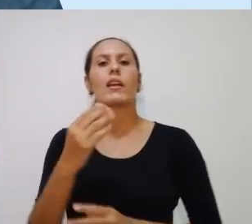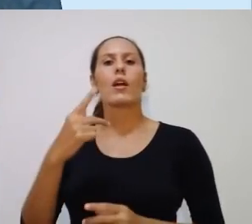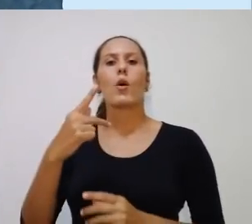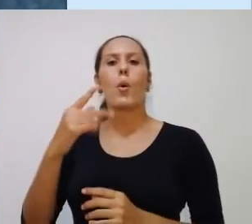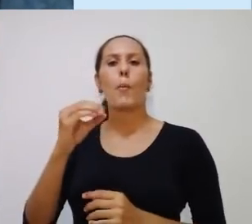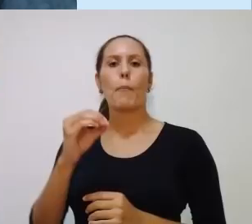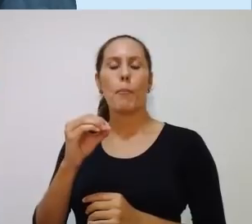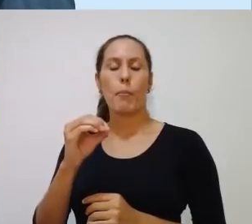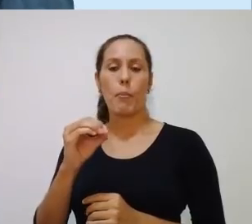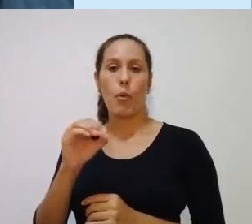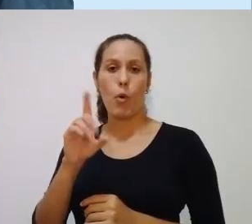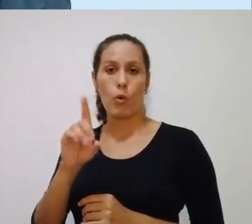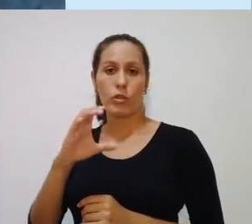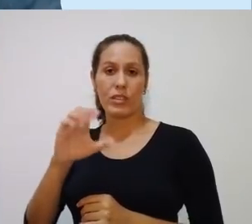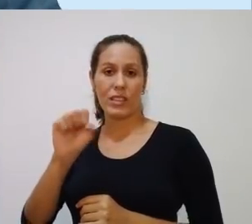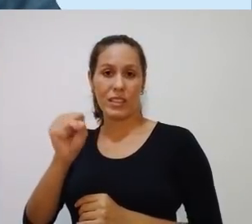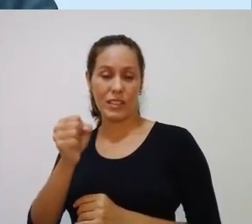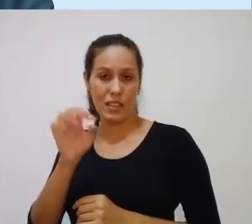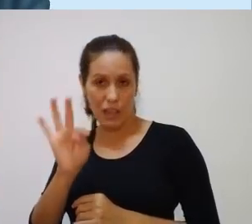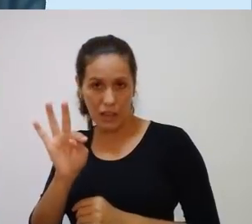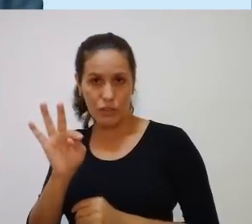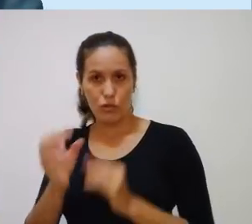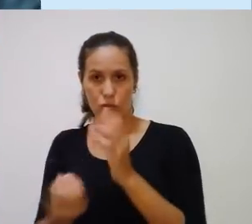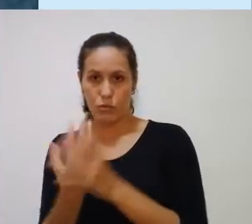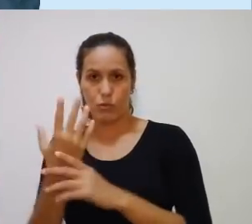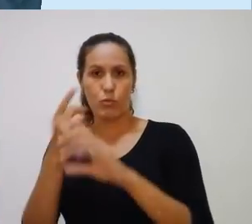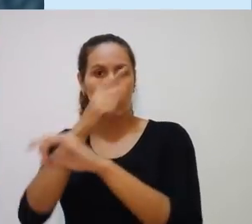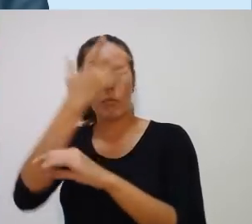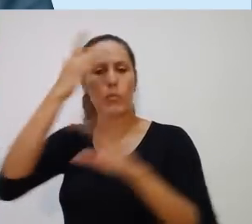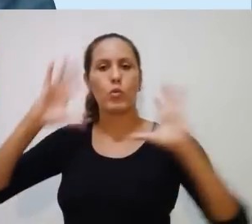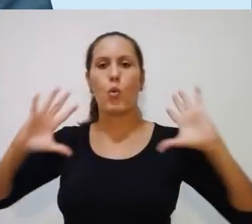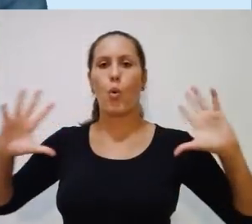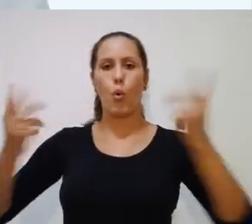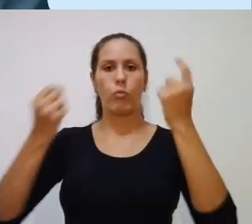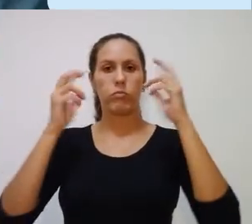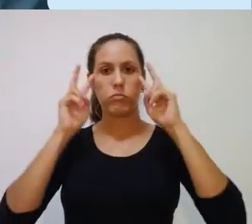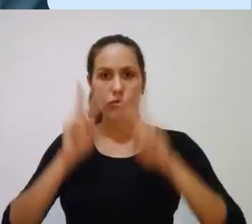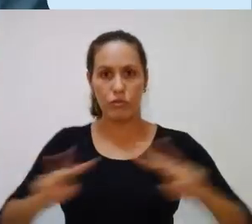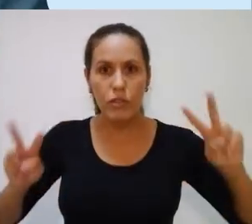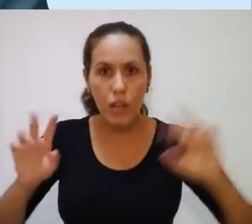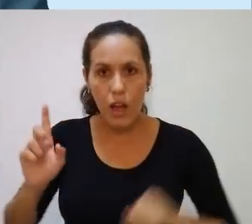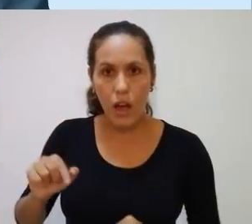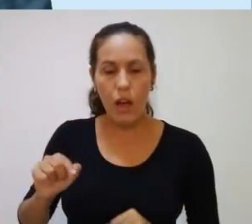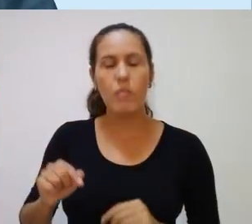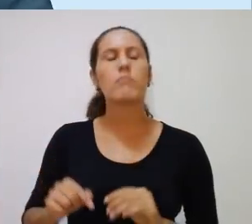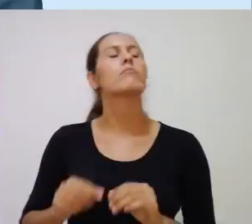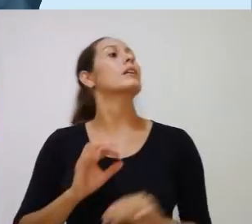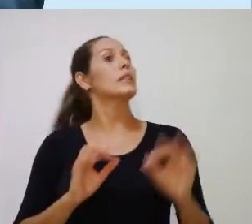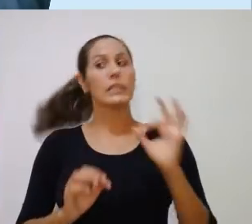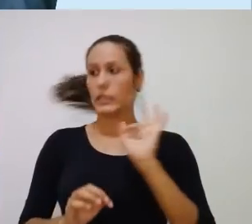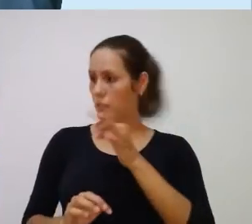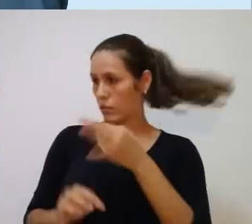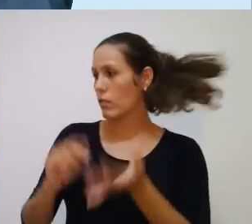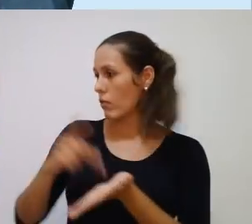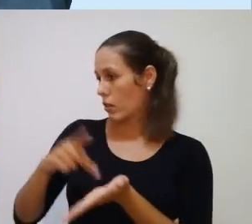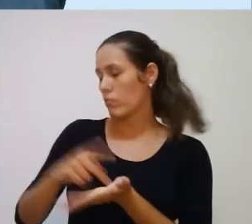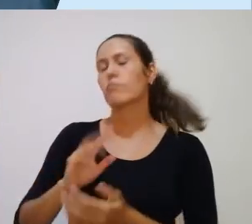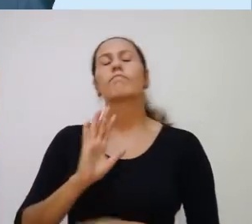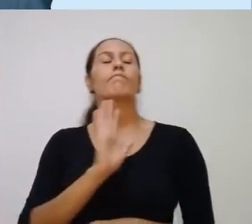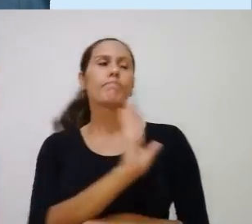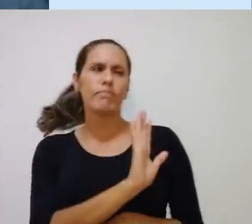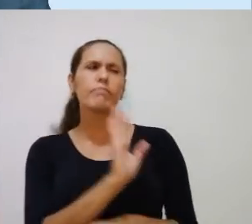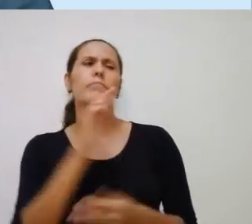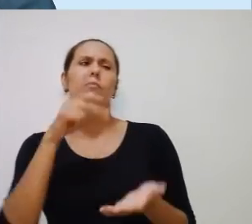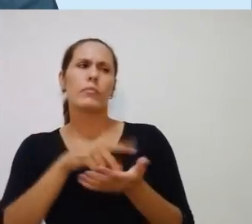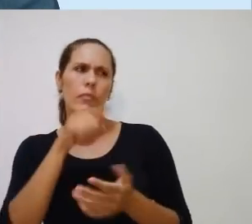para colocar esse material a acesso de todo mundo. Exatamente, toda a comunidade. Ô Flávio, esse trabalho teu na